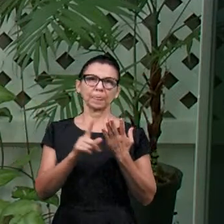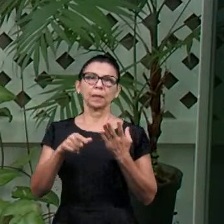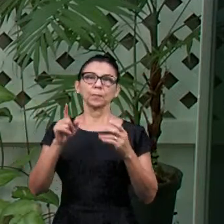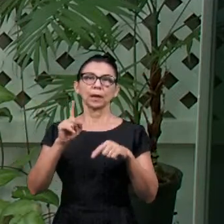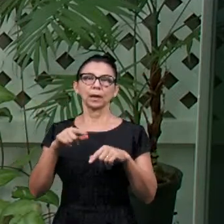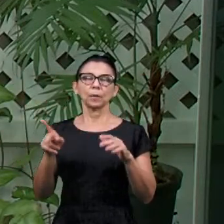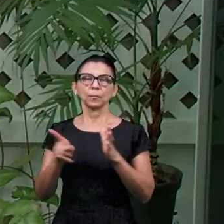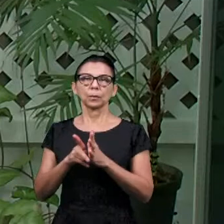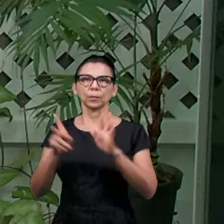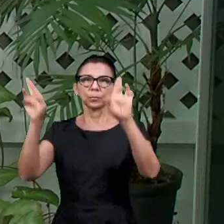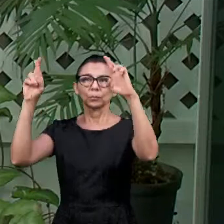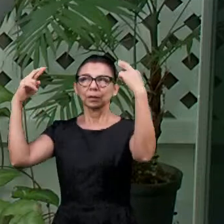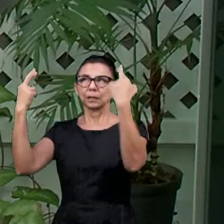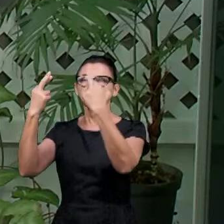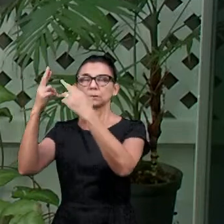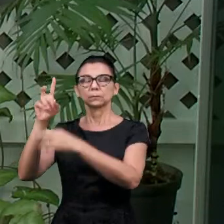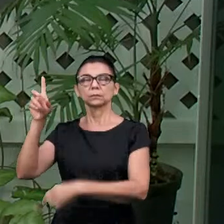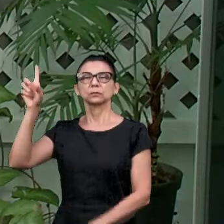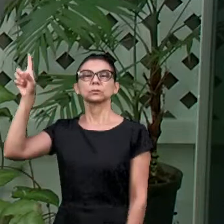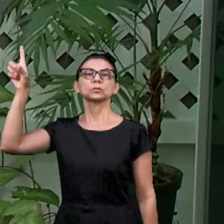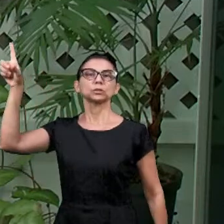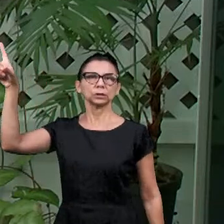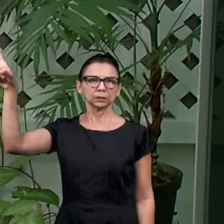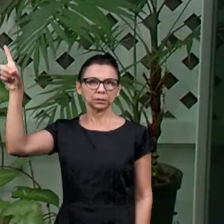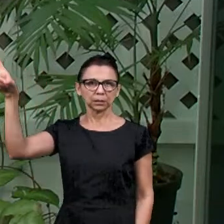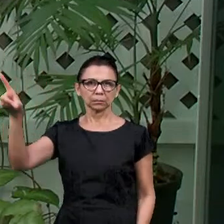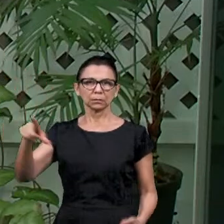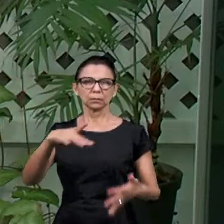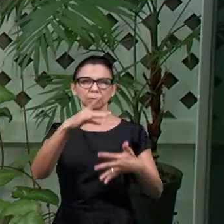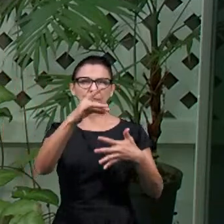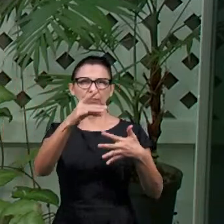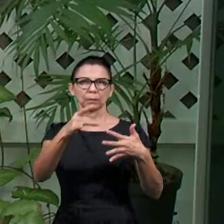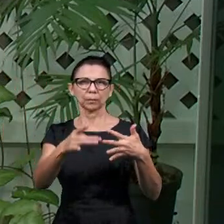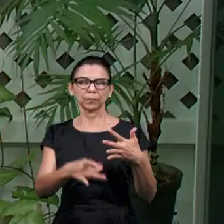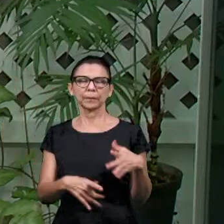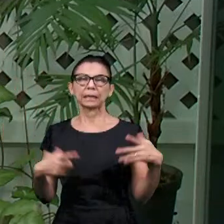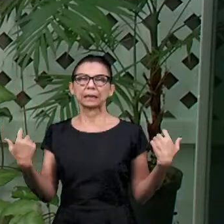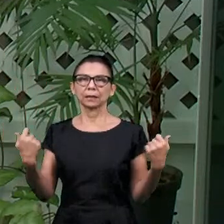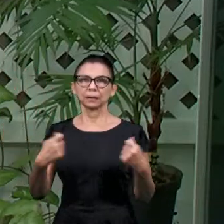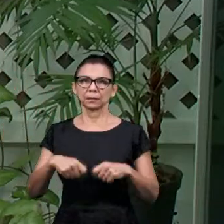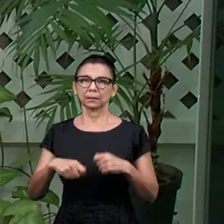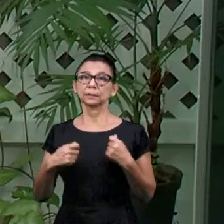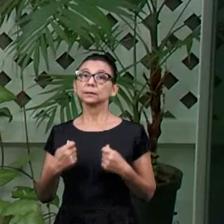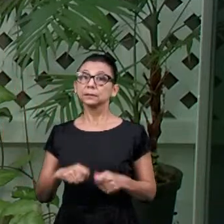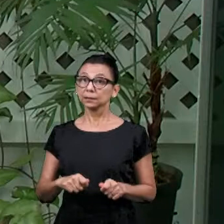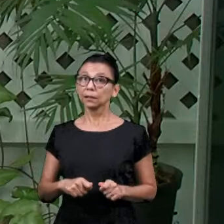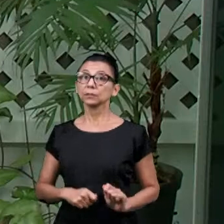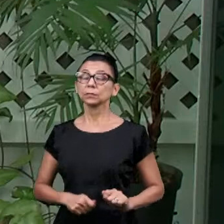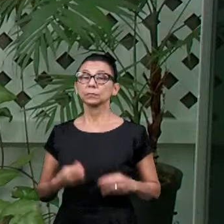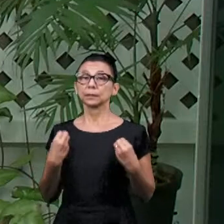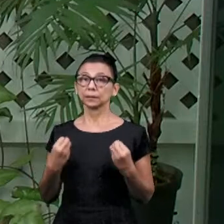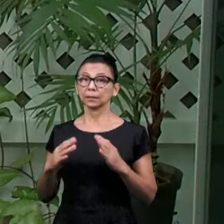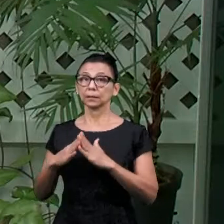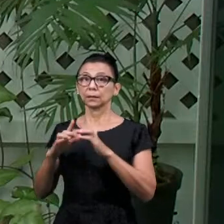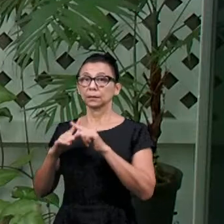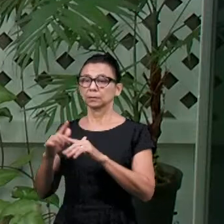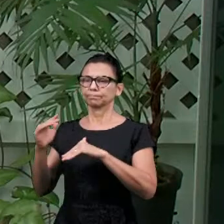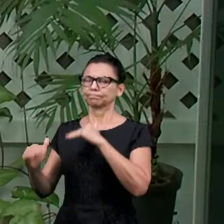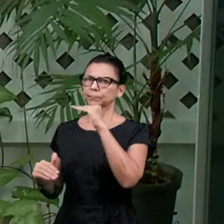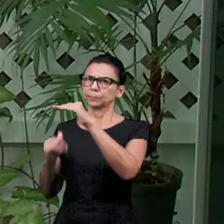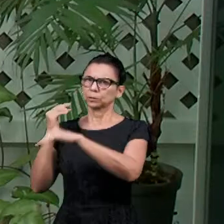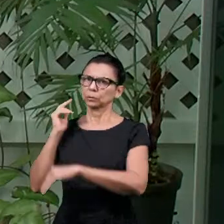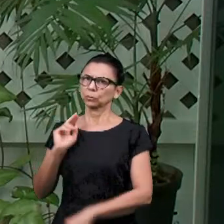Deus. Então, o reino de Deus tem os elementos necessários para que a igreja possa sobreviver. Então, ela